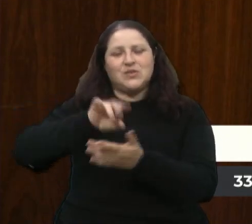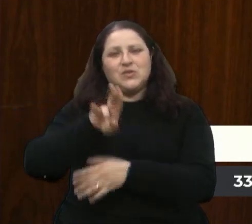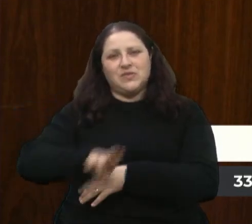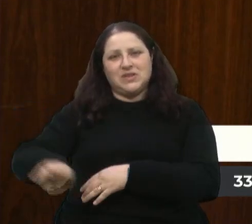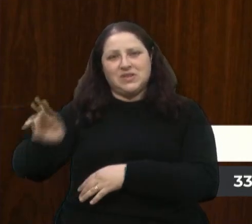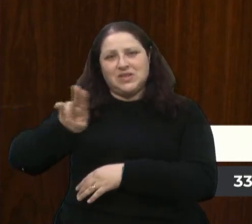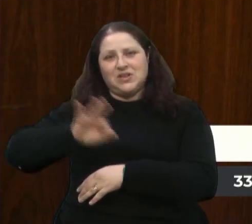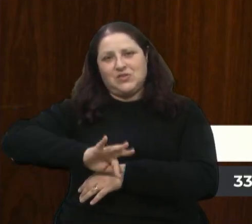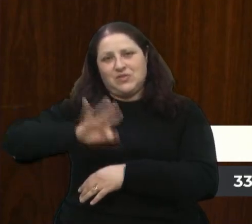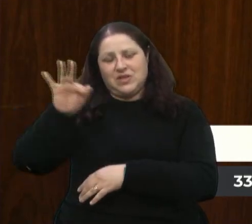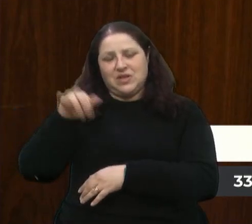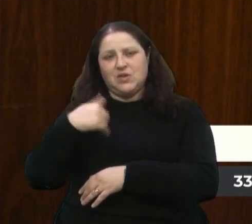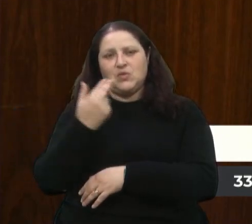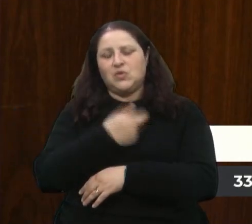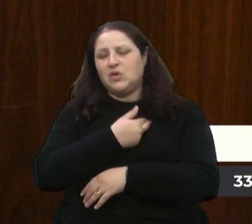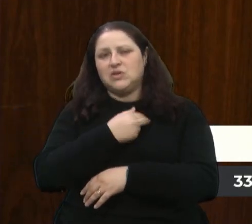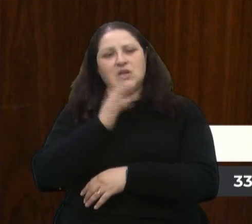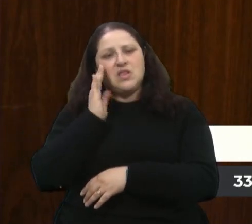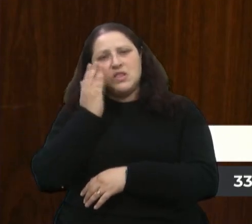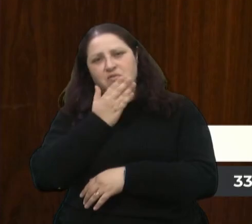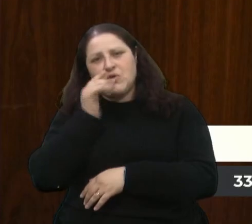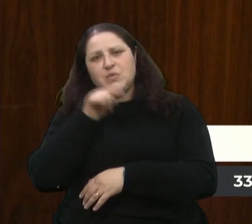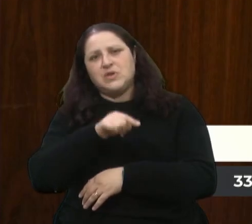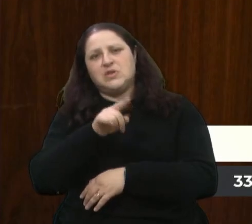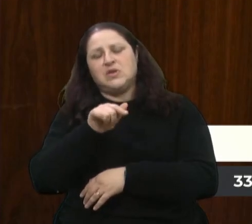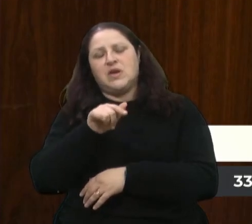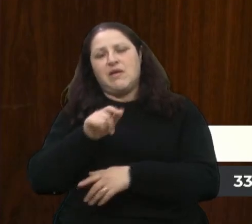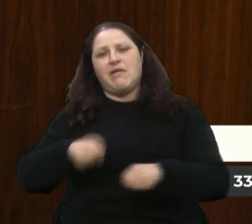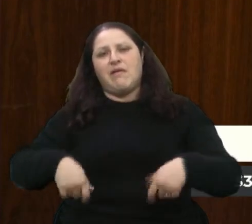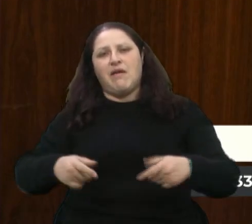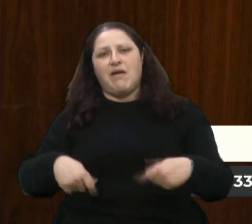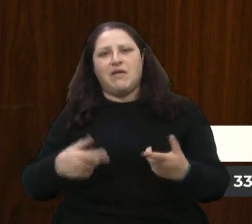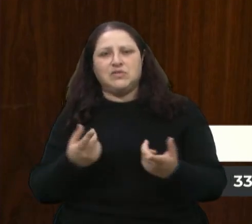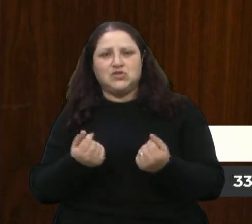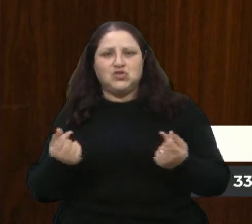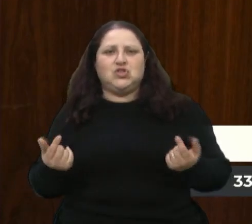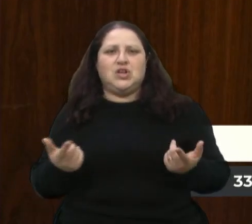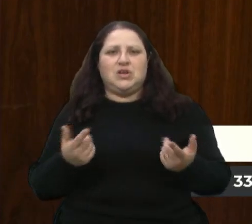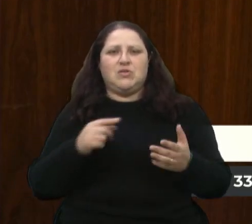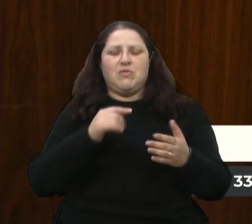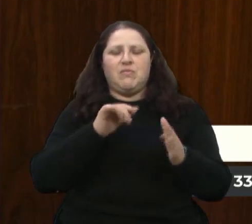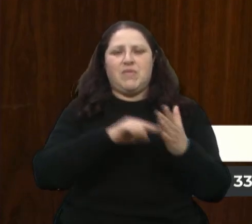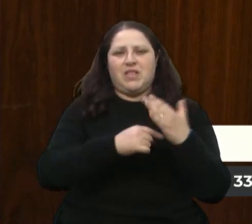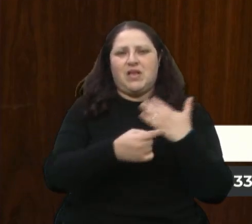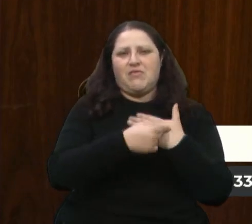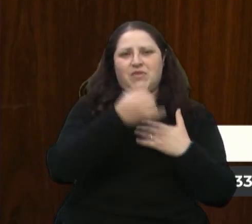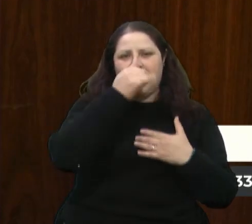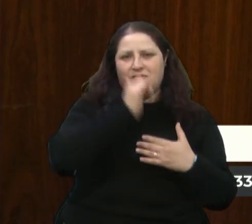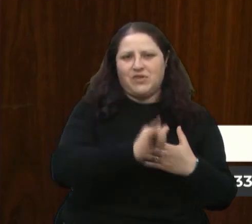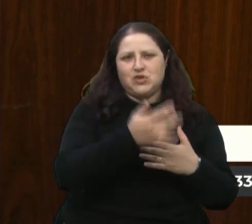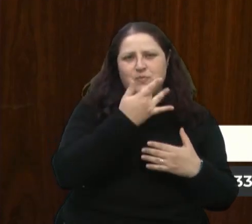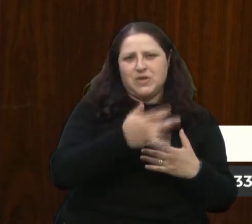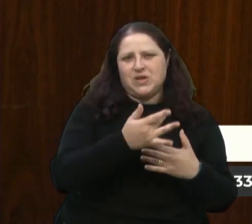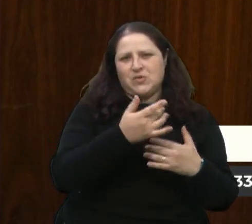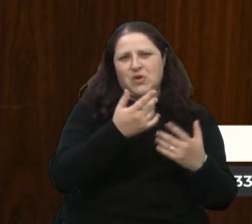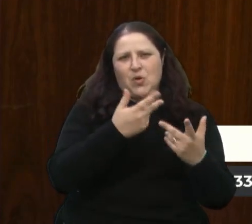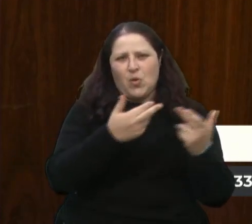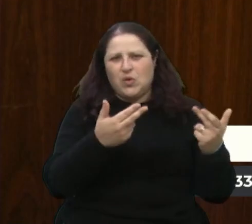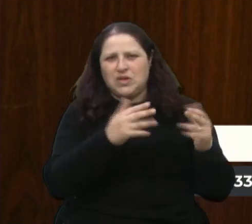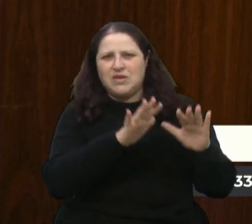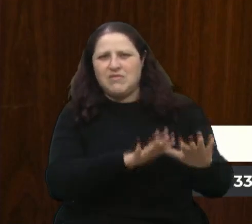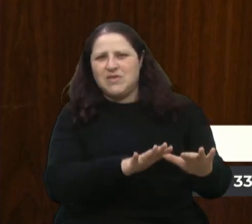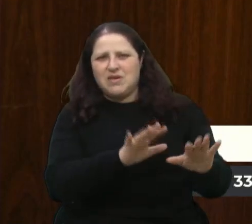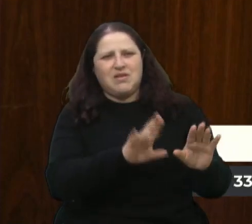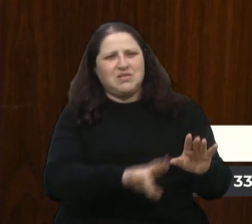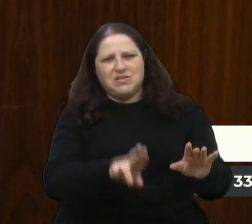Então, a gente não enxerga isso como um elefante branco, ao contrário, enxerga isso com bons olhos. vê isso